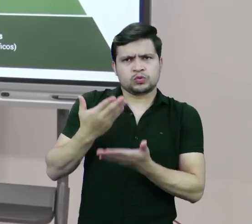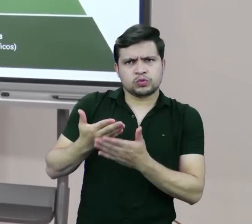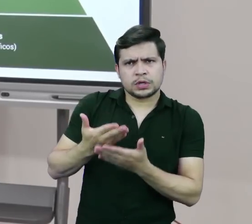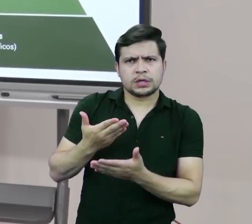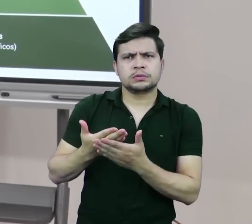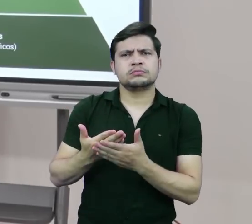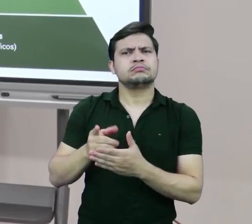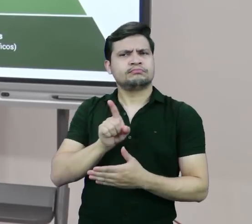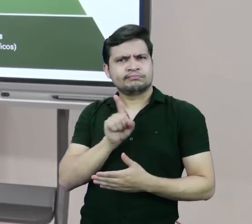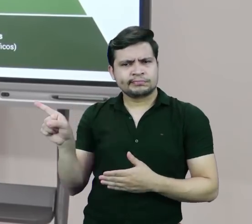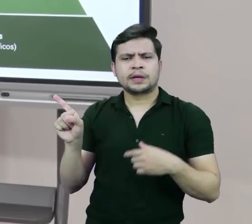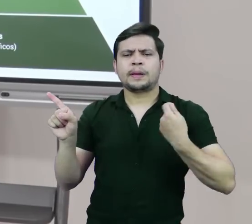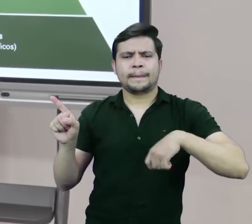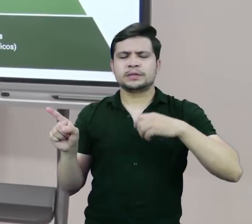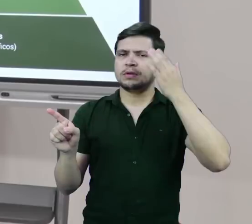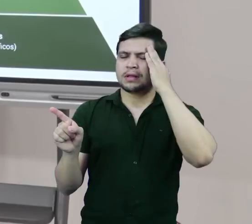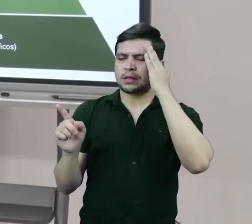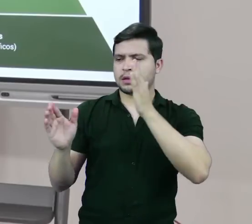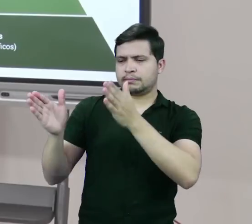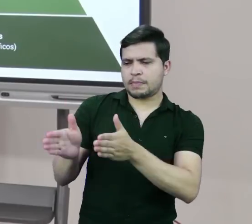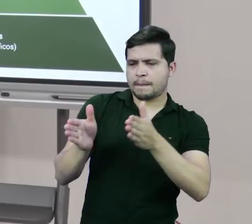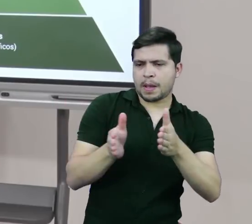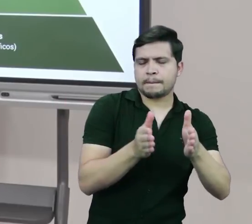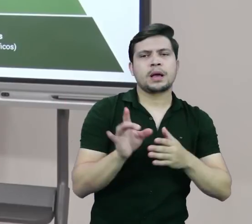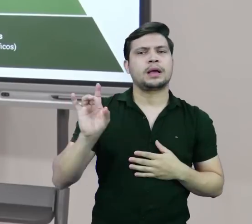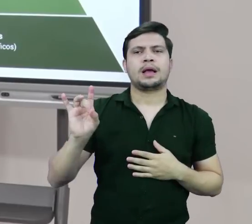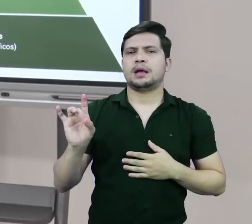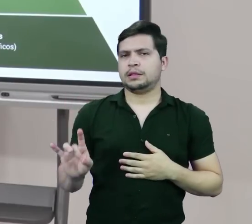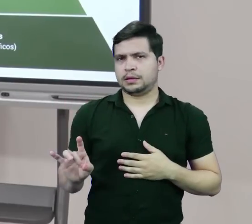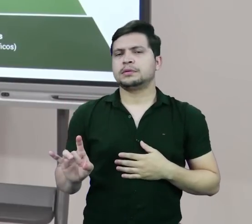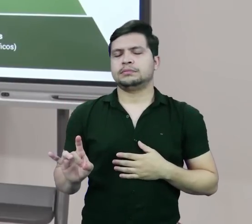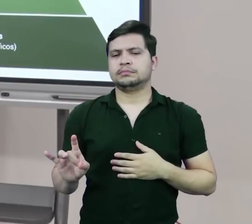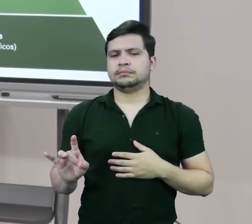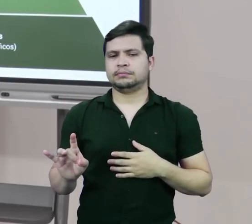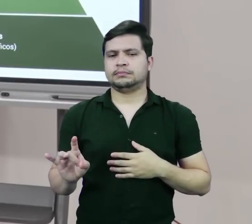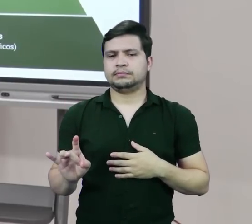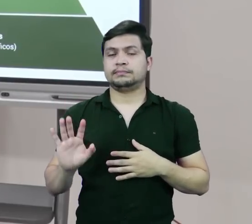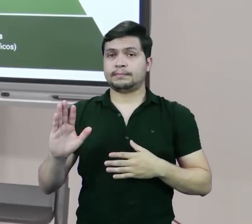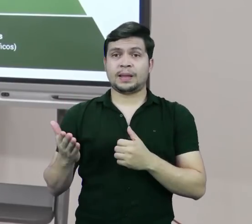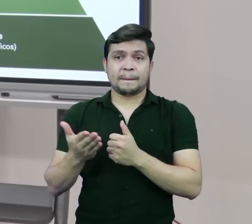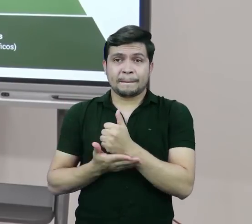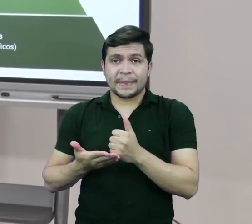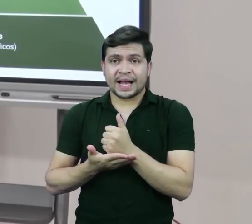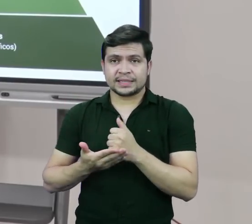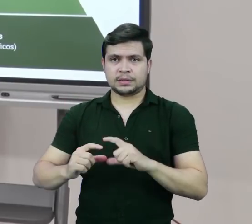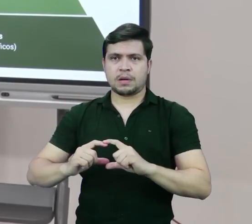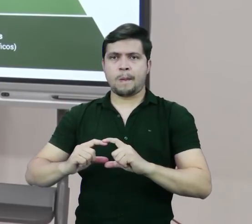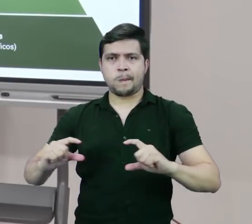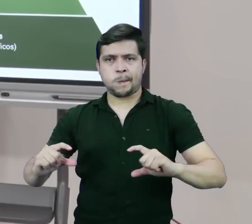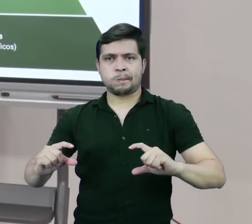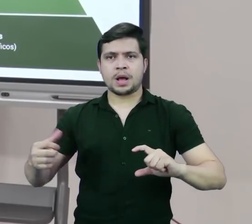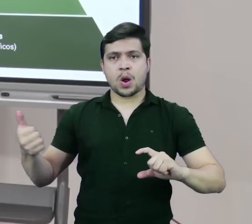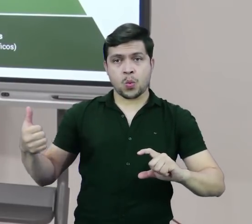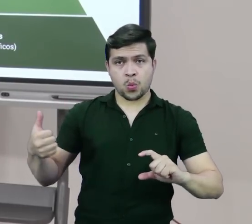importante eu entender o nível trófico, que é cada etapa dessa cadeia alimentar, tá certo? Na base da